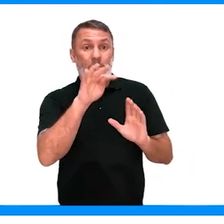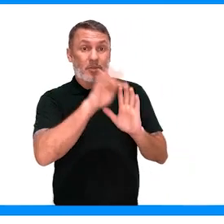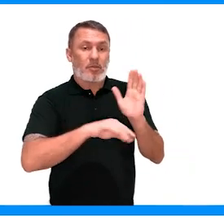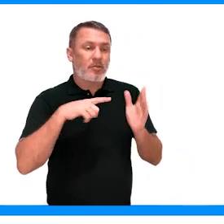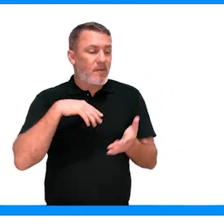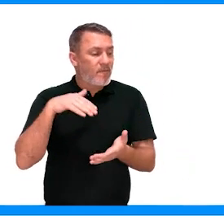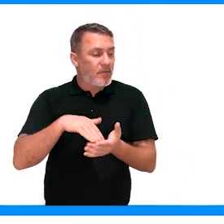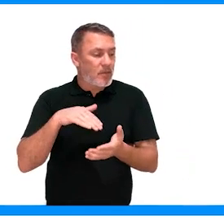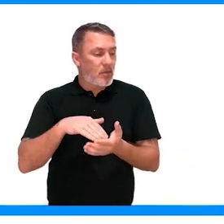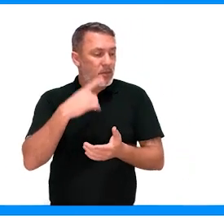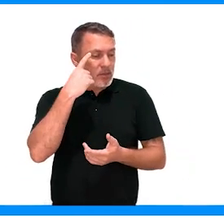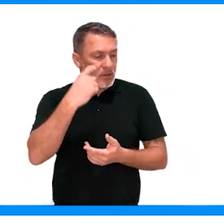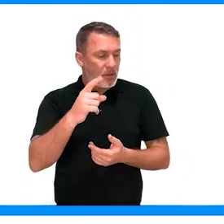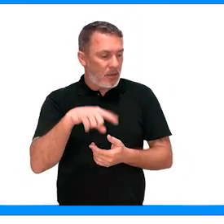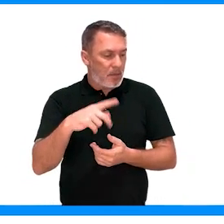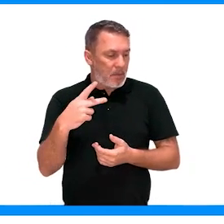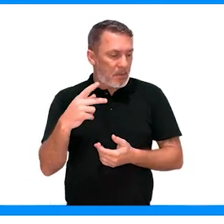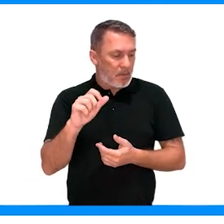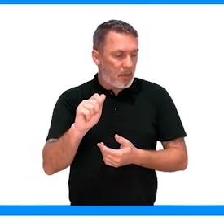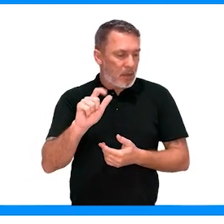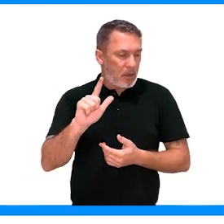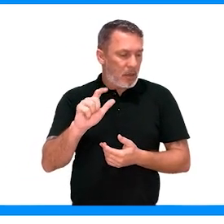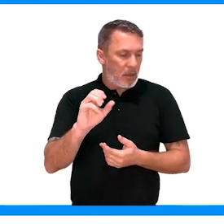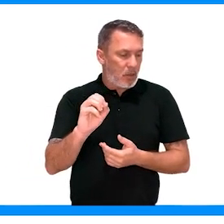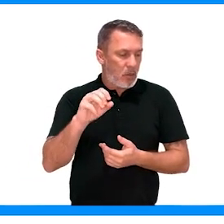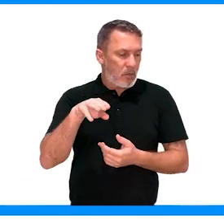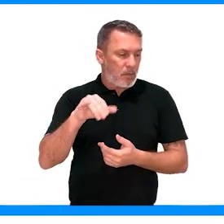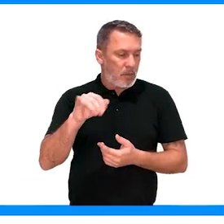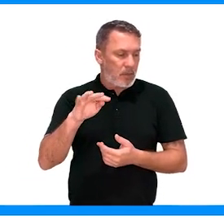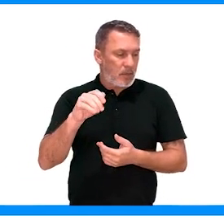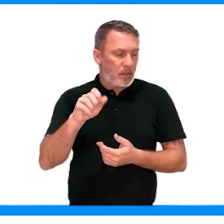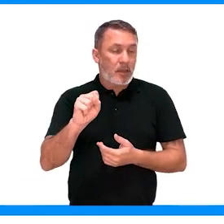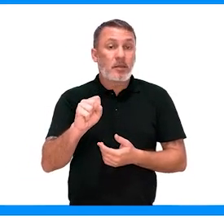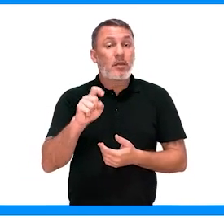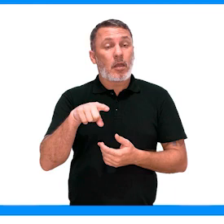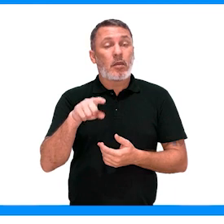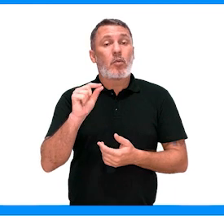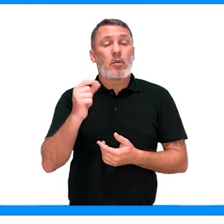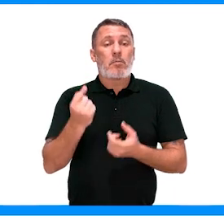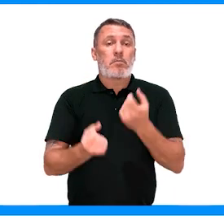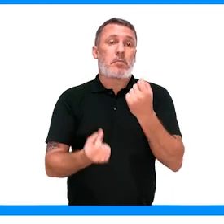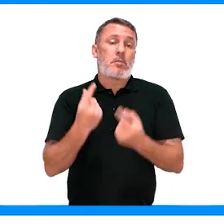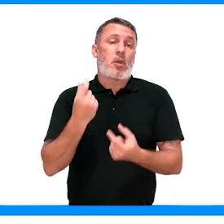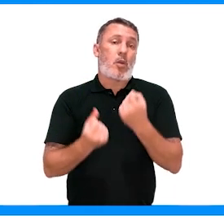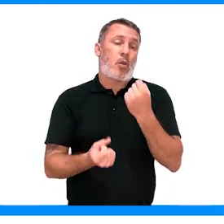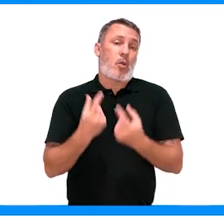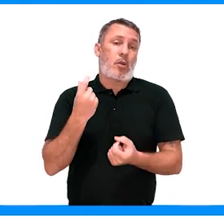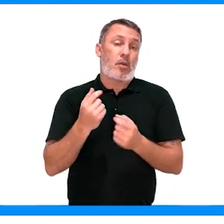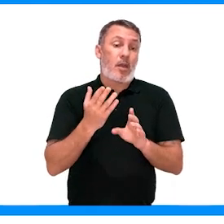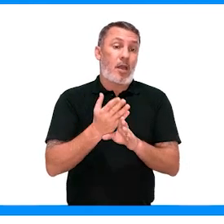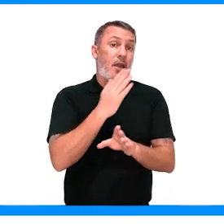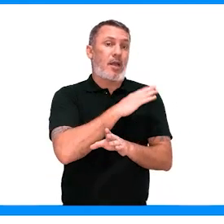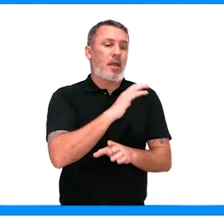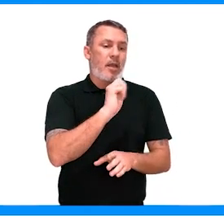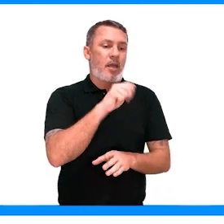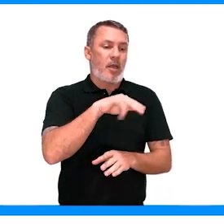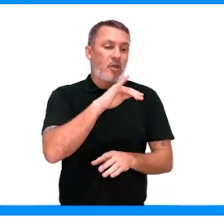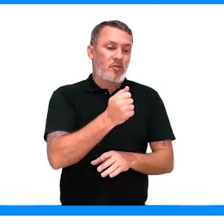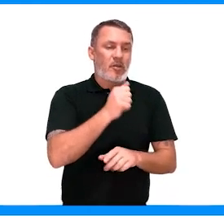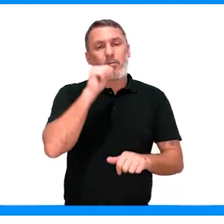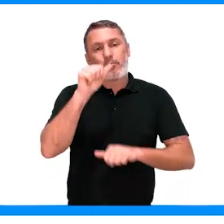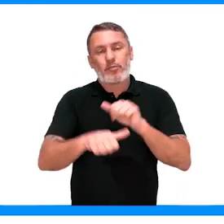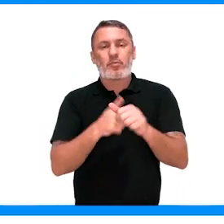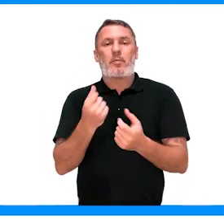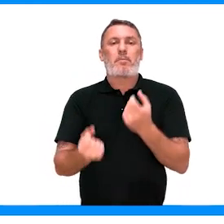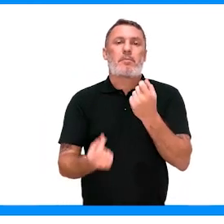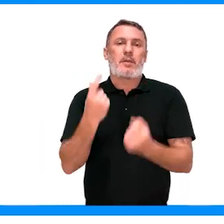aqui também, logo embaixo, tem palomitas, que são palomitas. Palomitas são pipocas. Então, antes chamavam de cancha e hoje